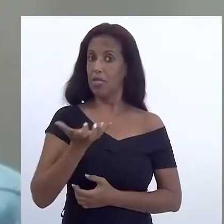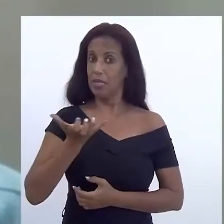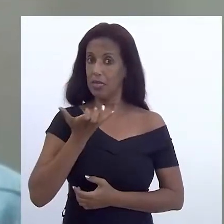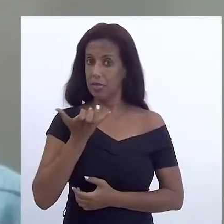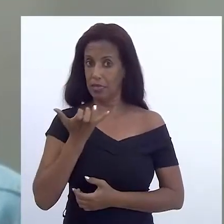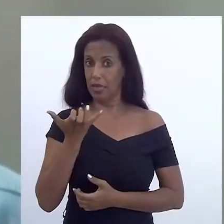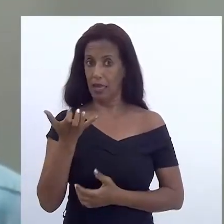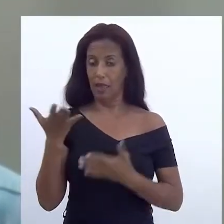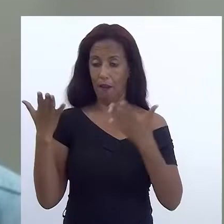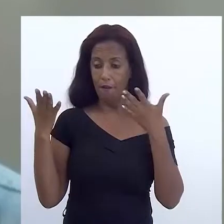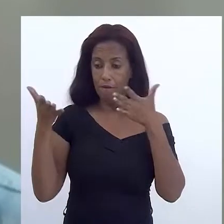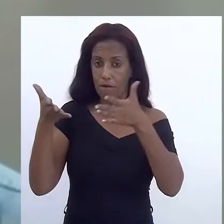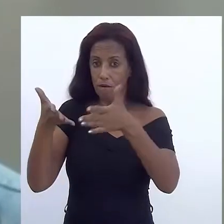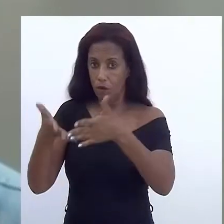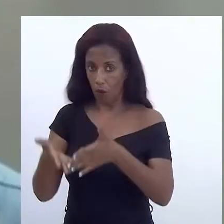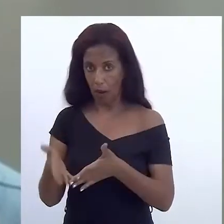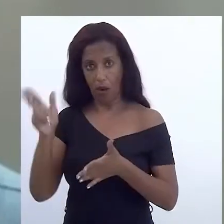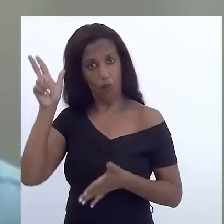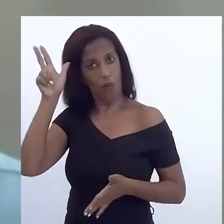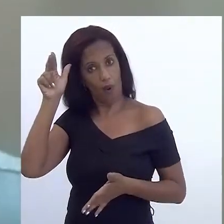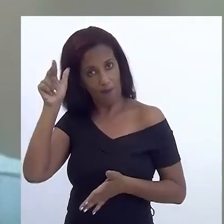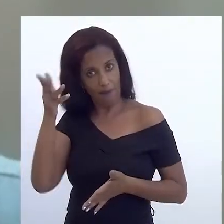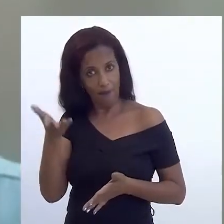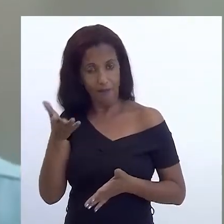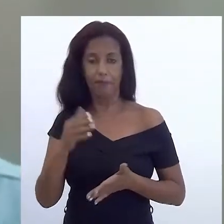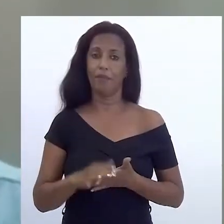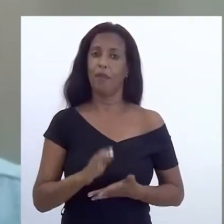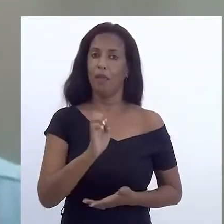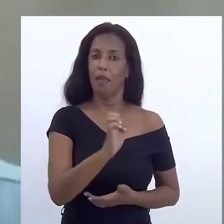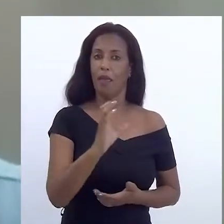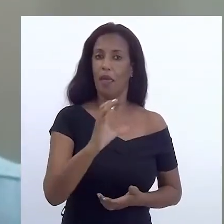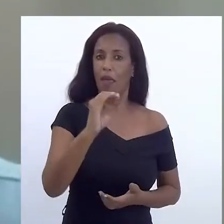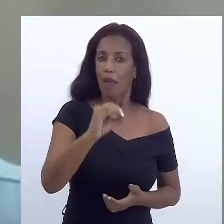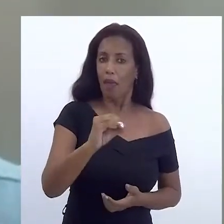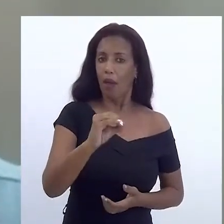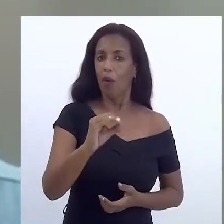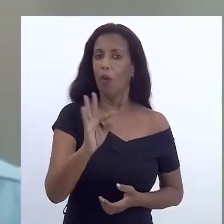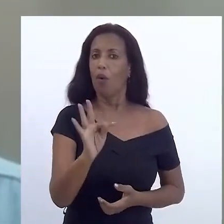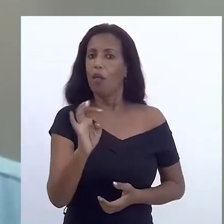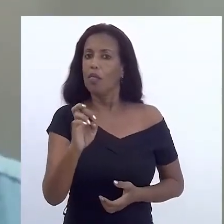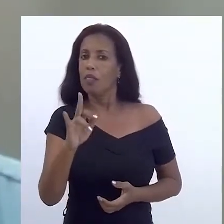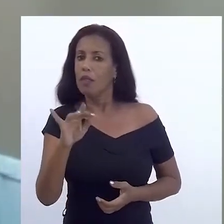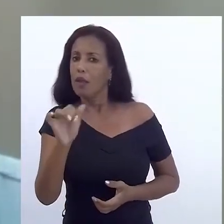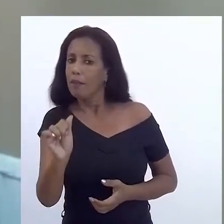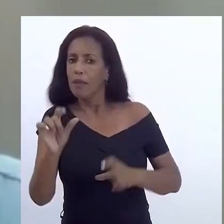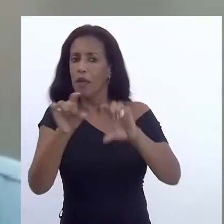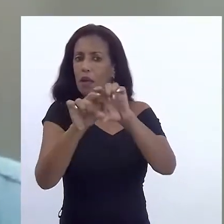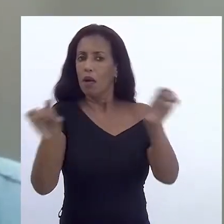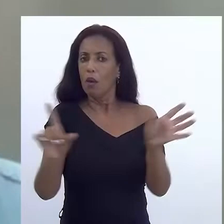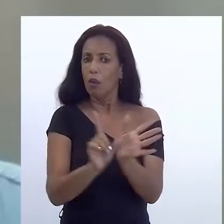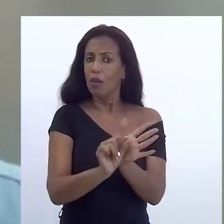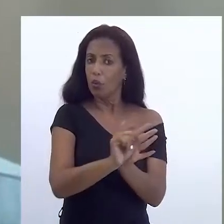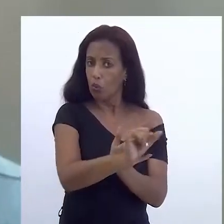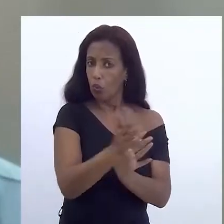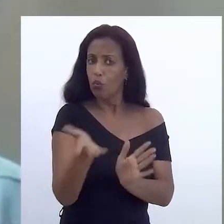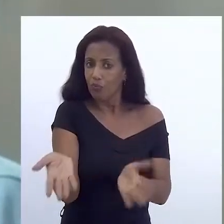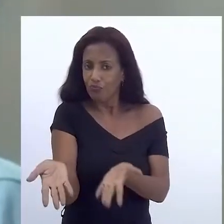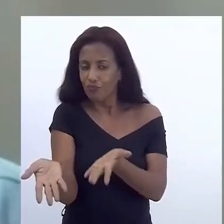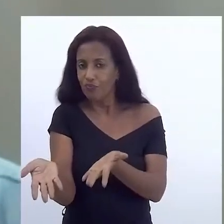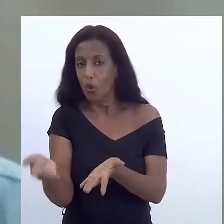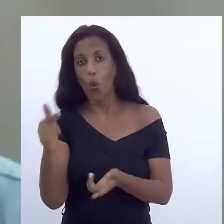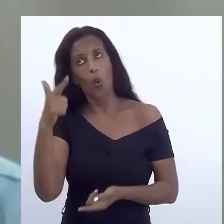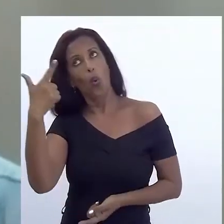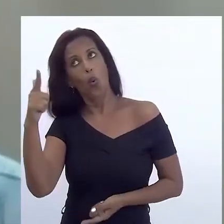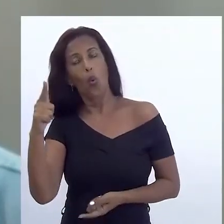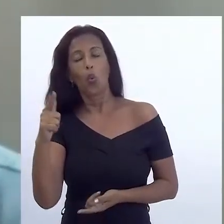em animais como cavalos, equídeos, é ecoterapia, terapia. Ou outra